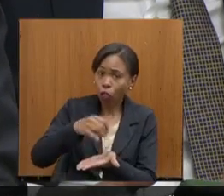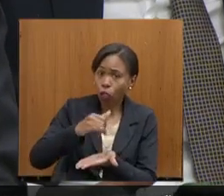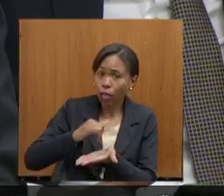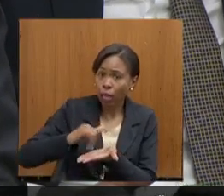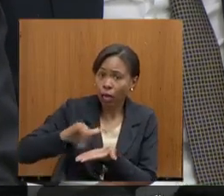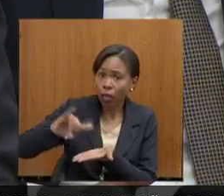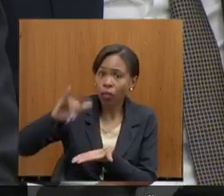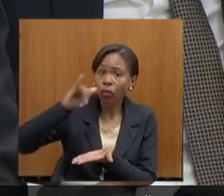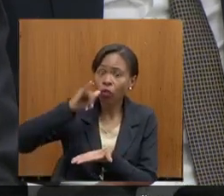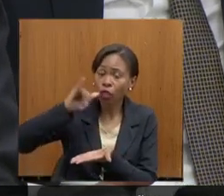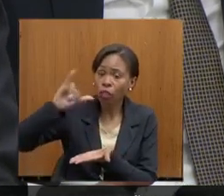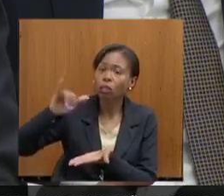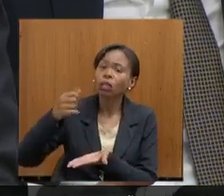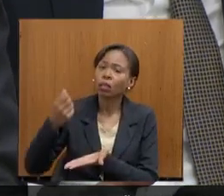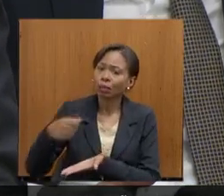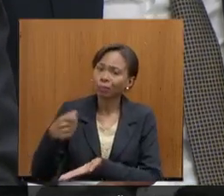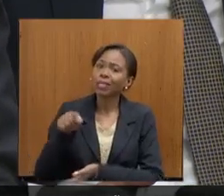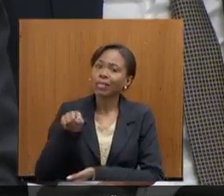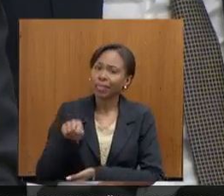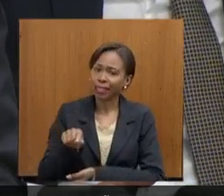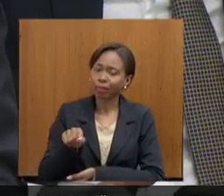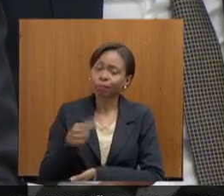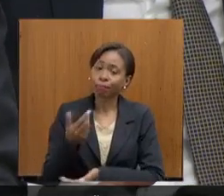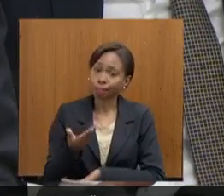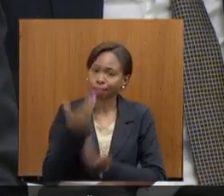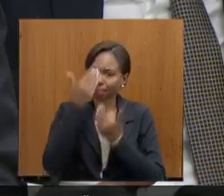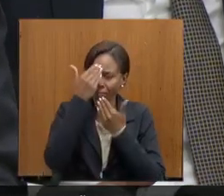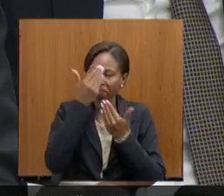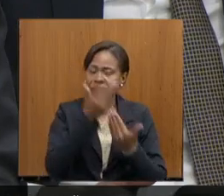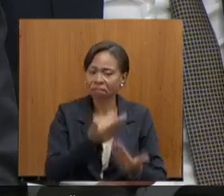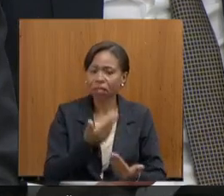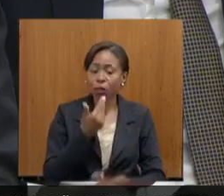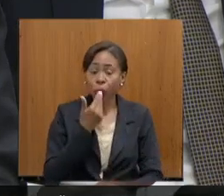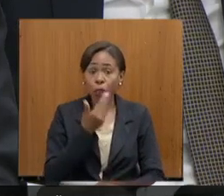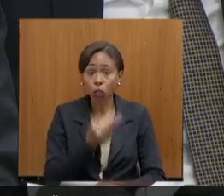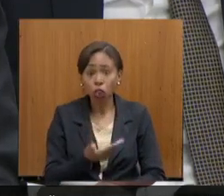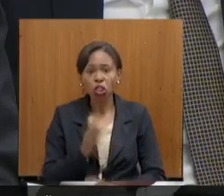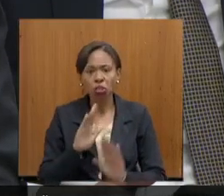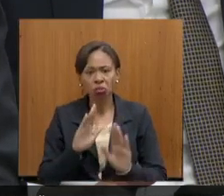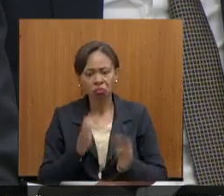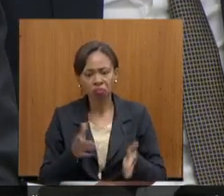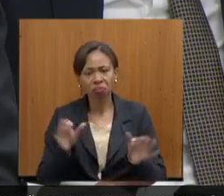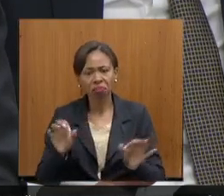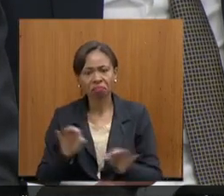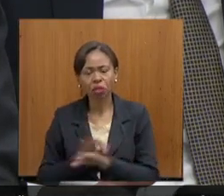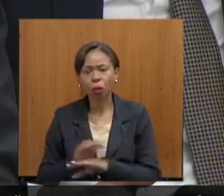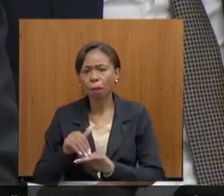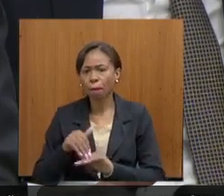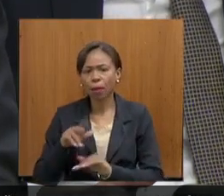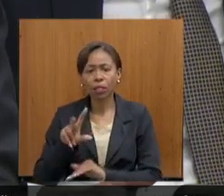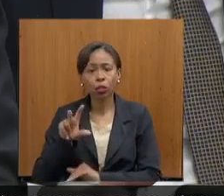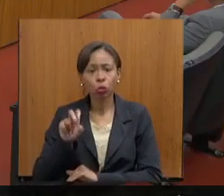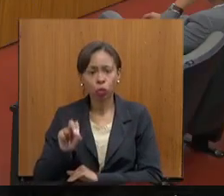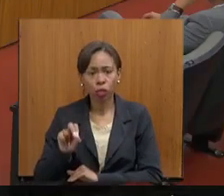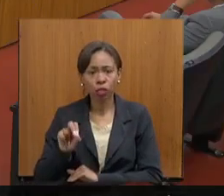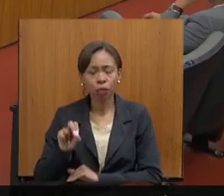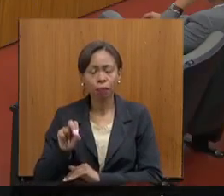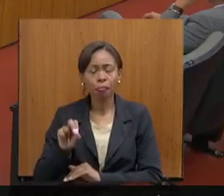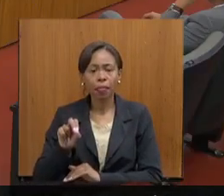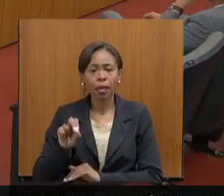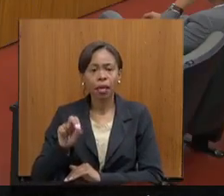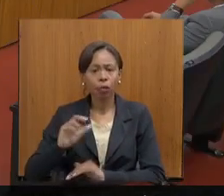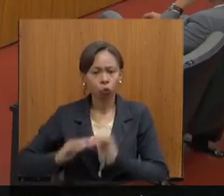então eu quero agradecer que foi prontamente atendido por mais de 50 produtores que estiveram lá